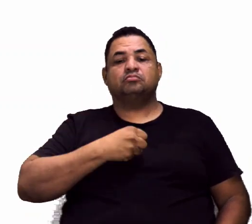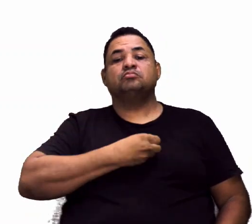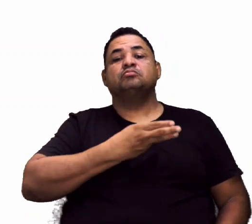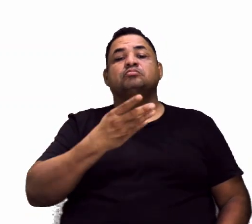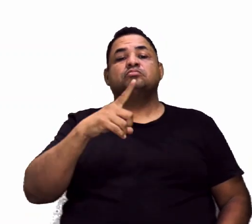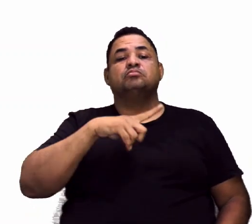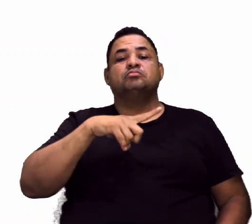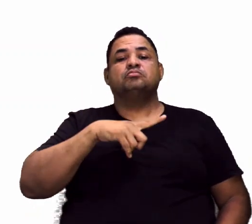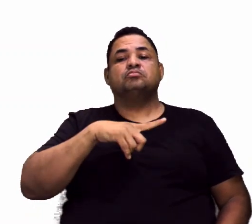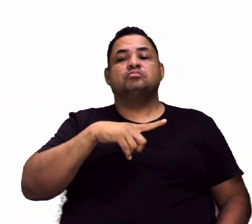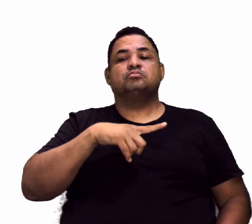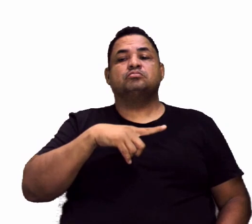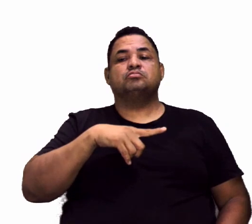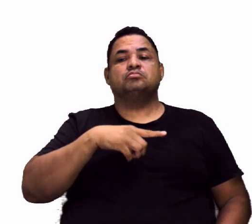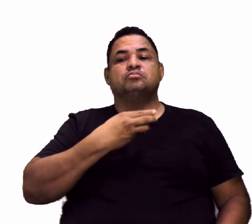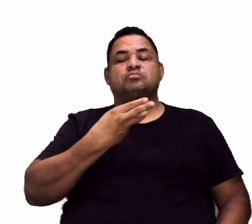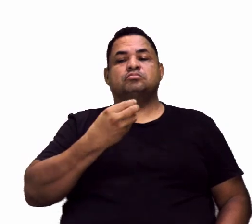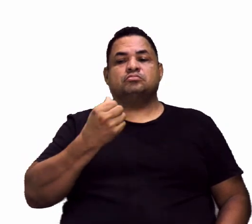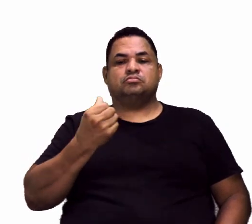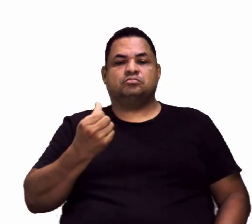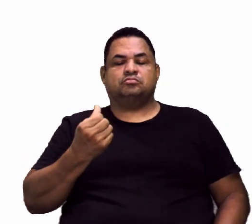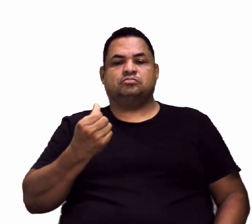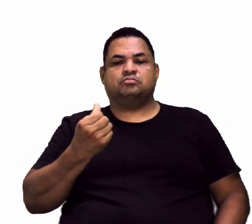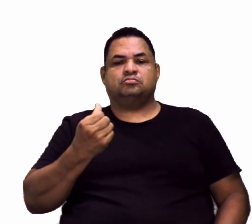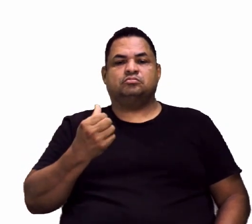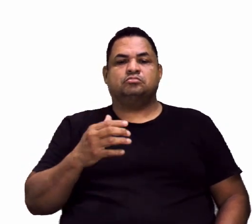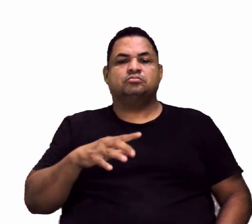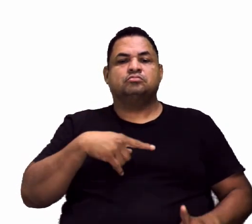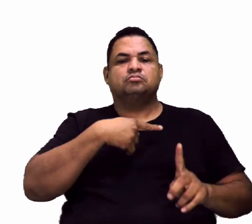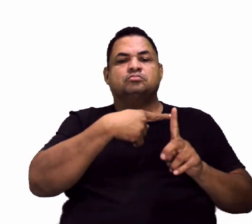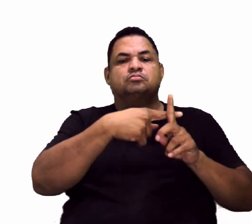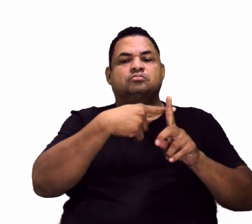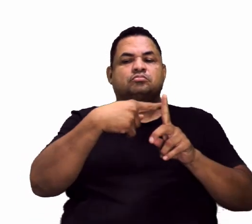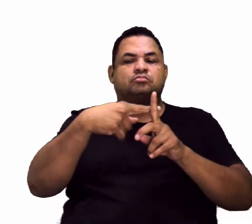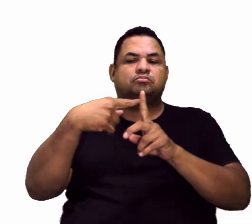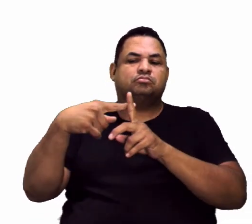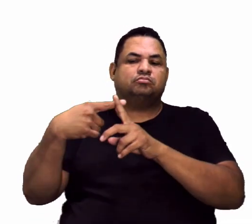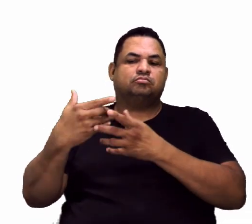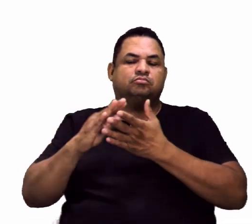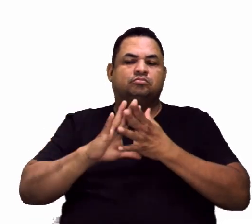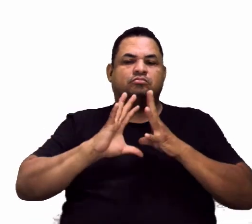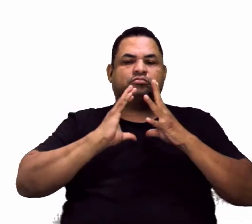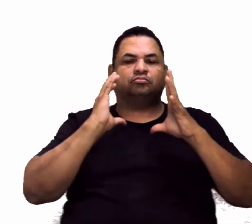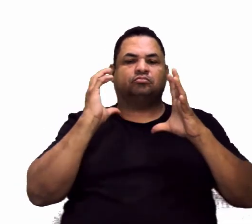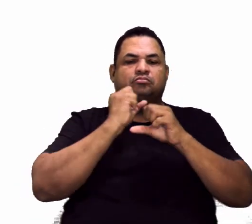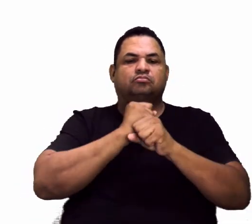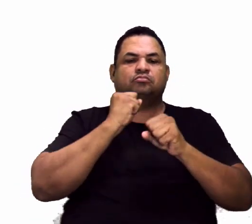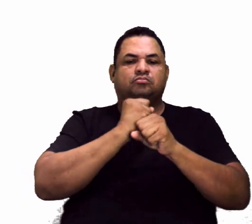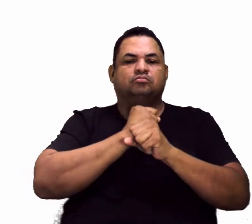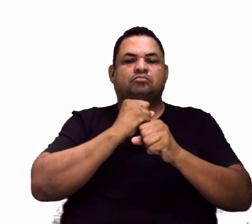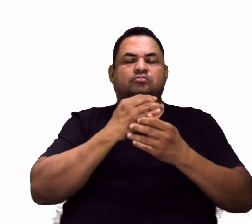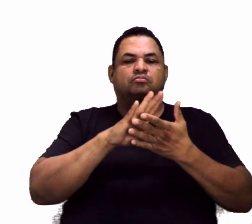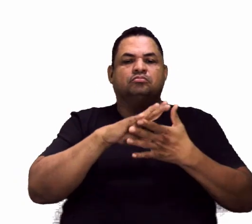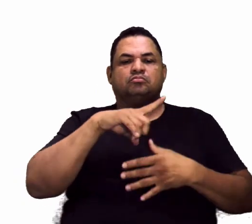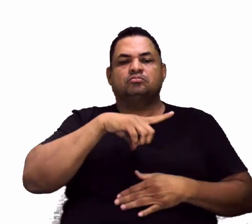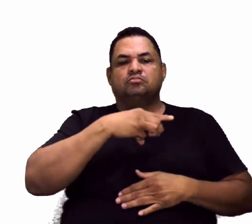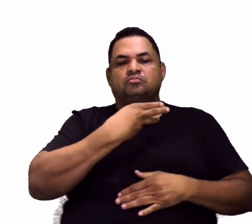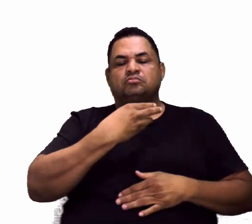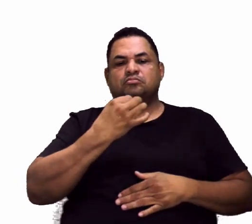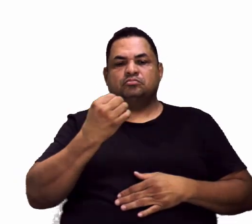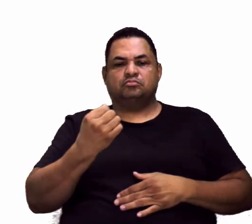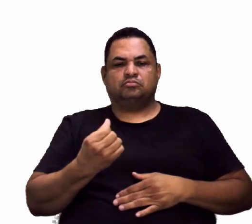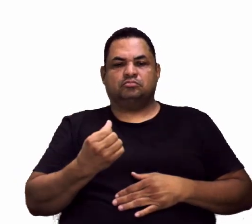deveria ter? 36. Agora, some numa boa para você ver. Claro que vai dar os 36